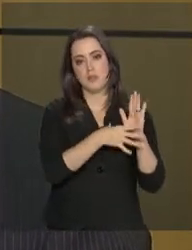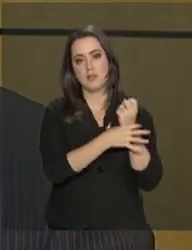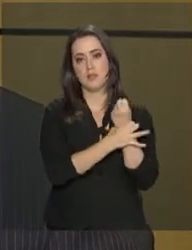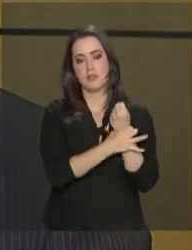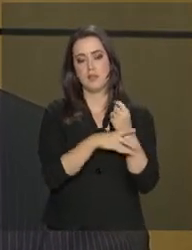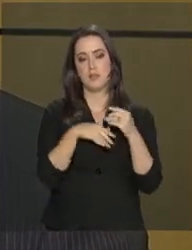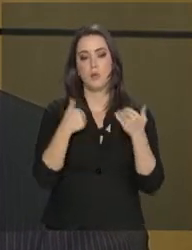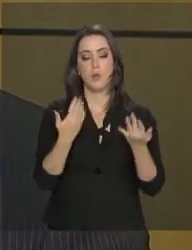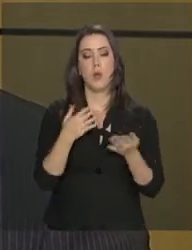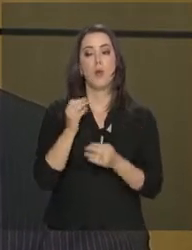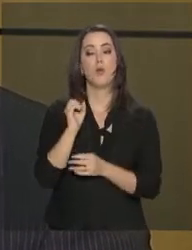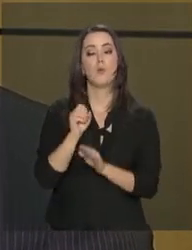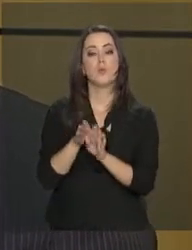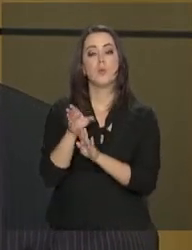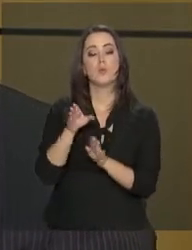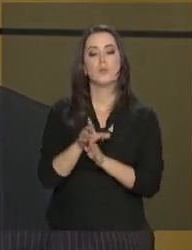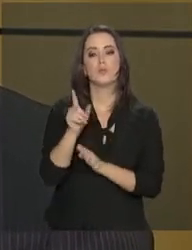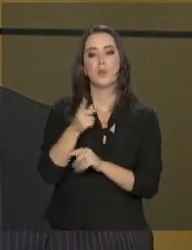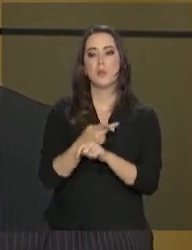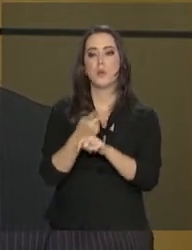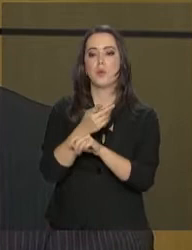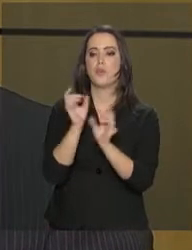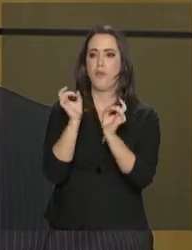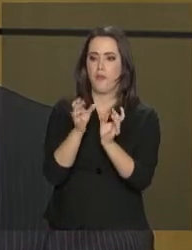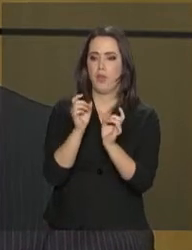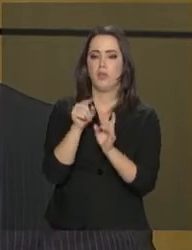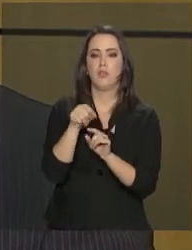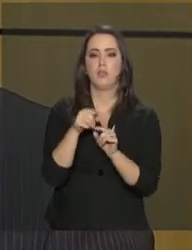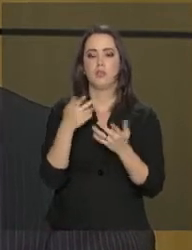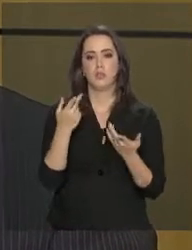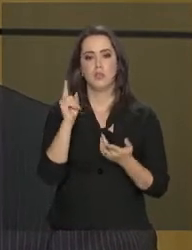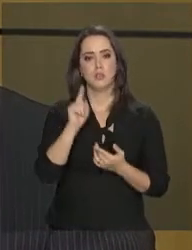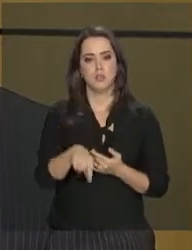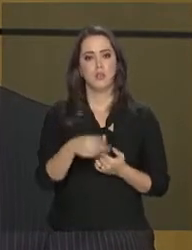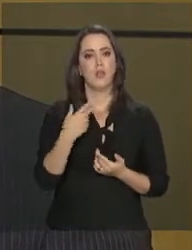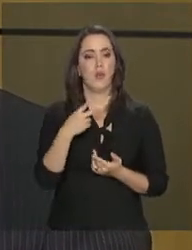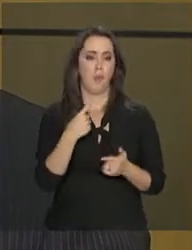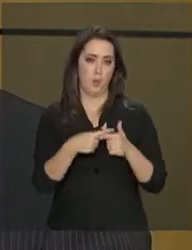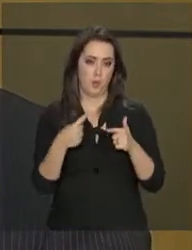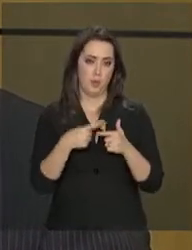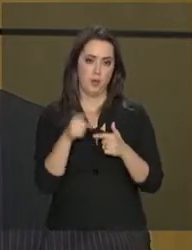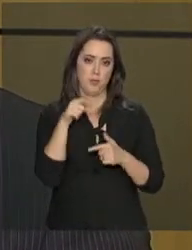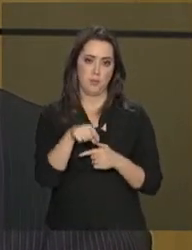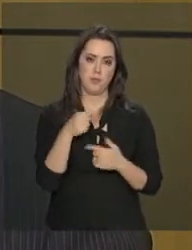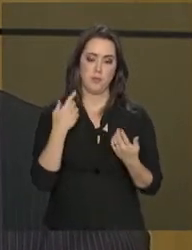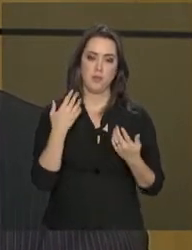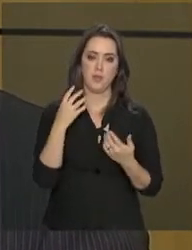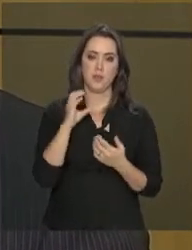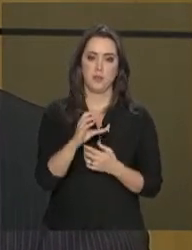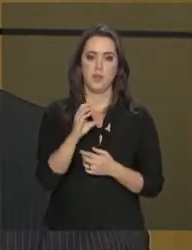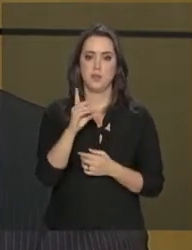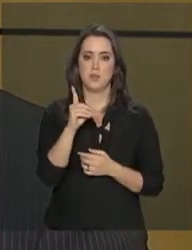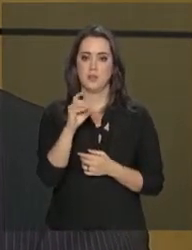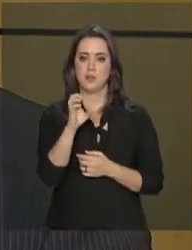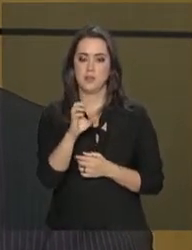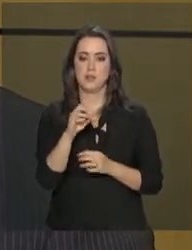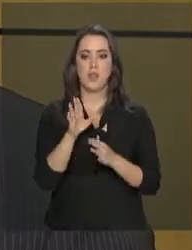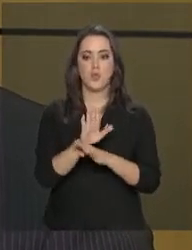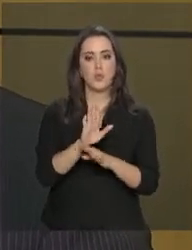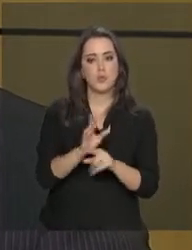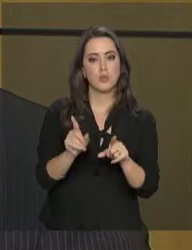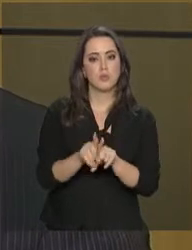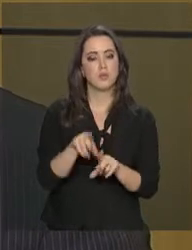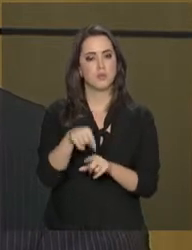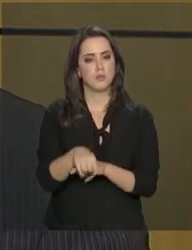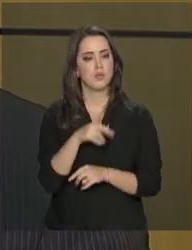qualquer orientação é que busque quem fez a venda de equipamento a equipamento com vício né ao cds e nesse caso alan para esse usuário e ele